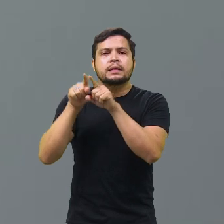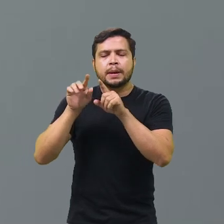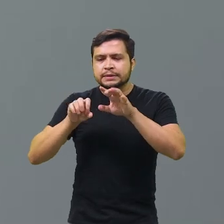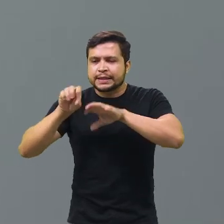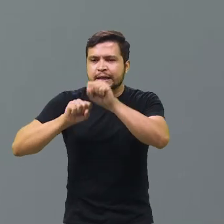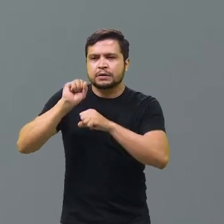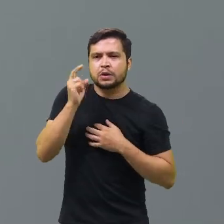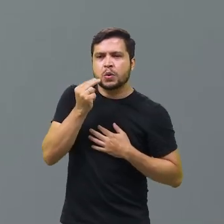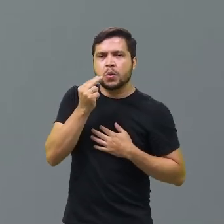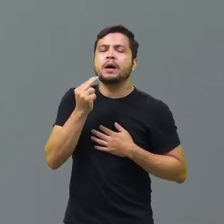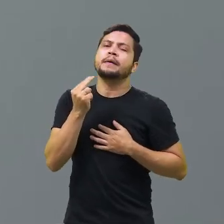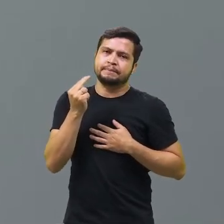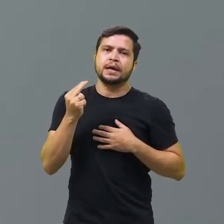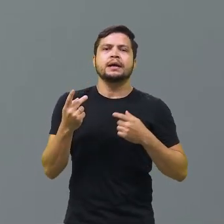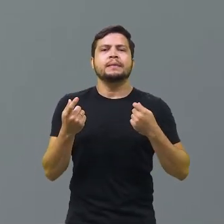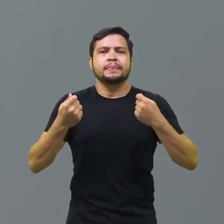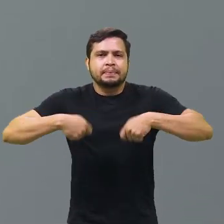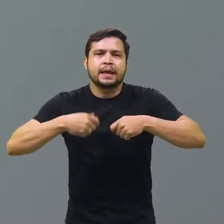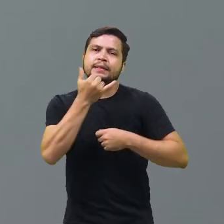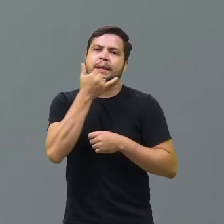nutrição é muito ainda dependente de água.